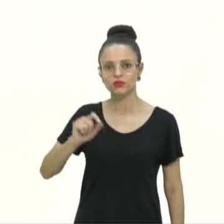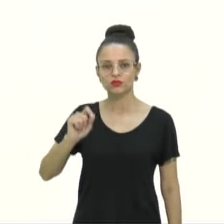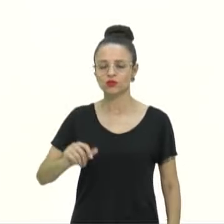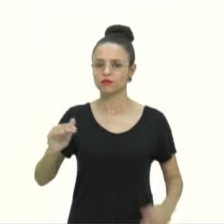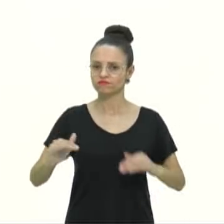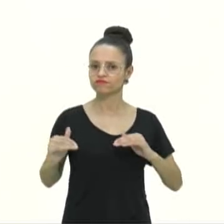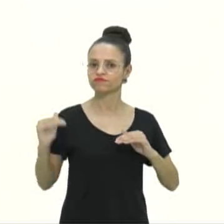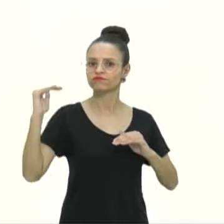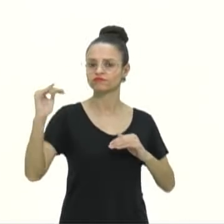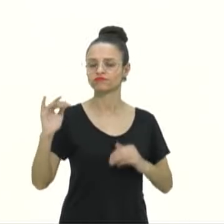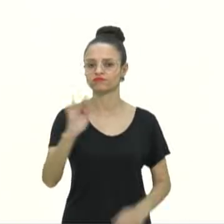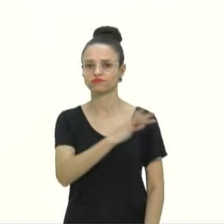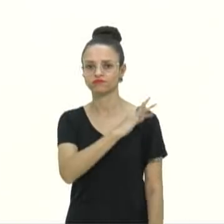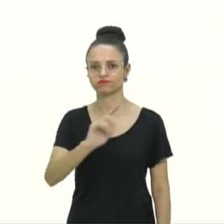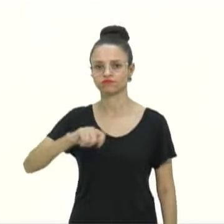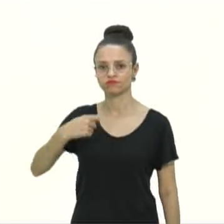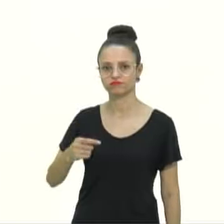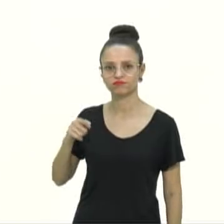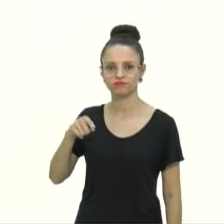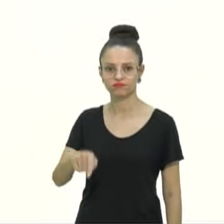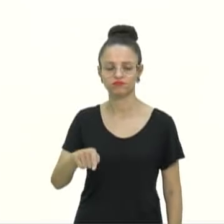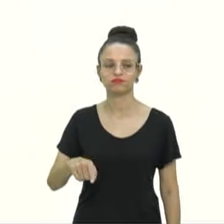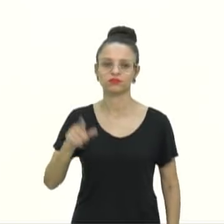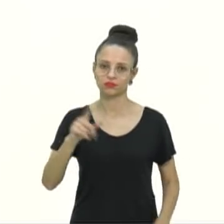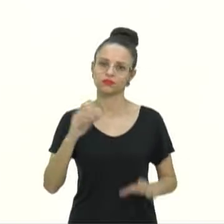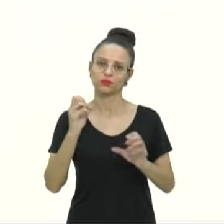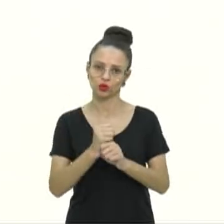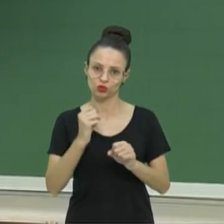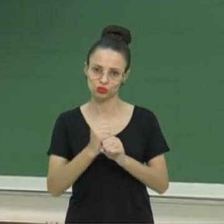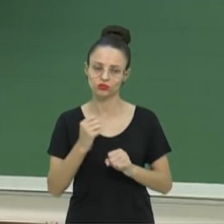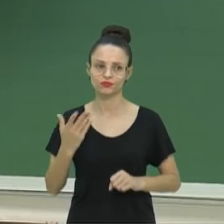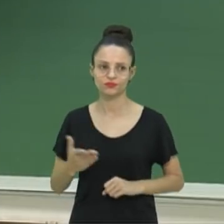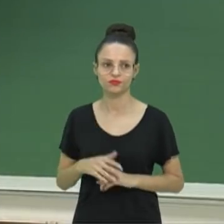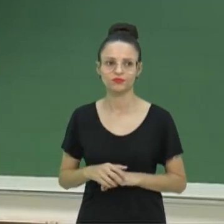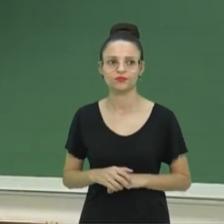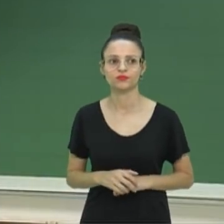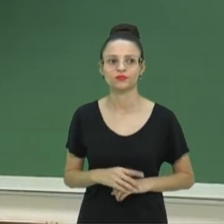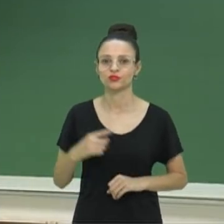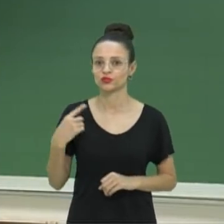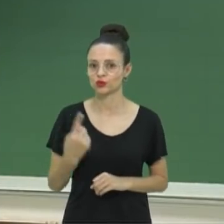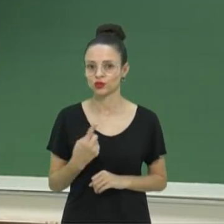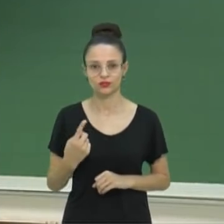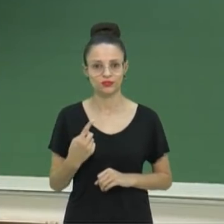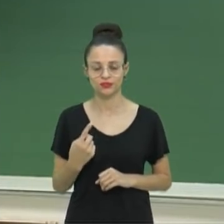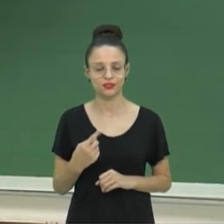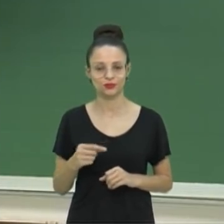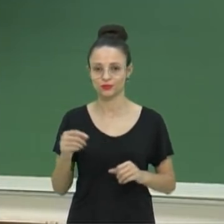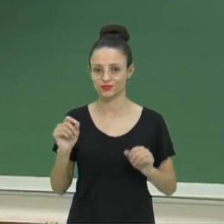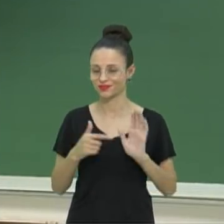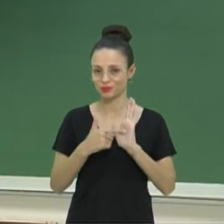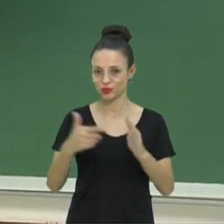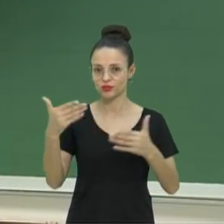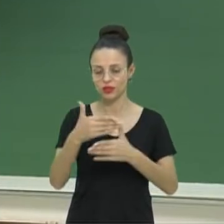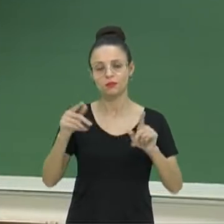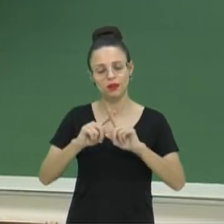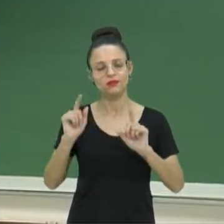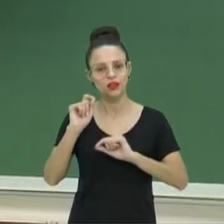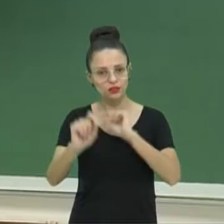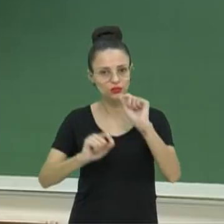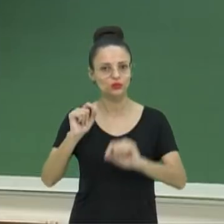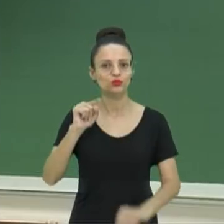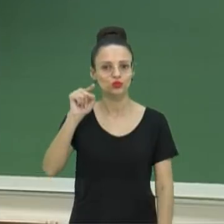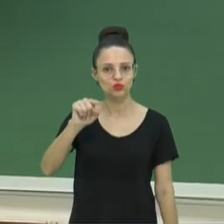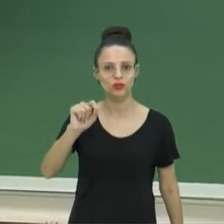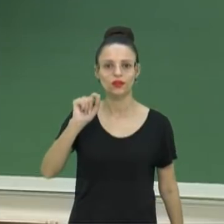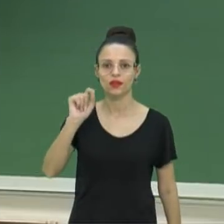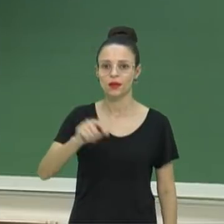superioridade técnica sobre o oponente, que são pontos, né? Então são termos ali que nós não estávamos nos slides, né? Mas a ideia é justamente aquela, né?